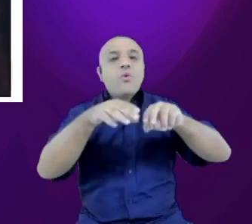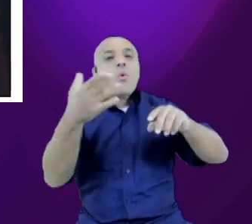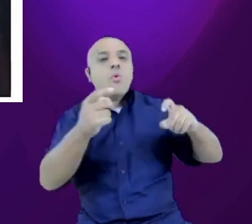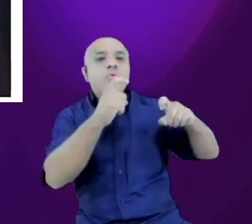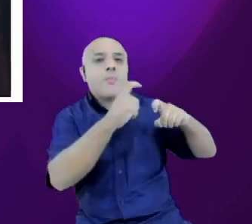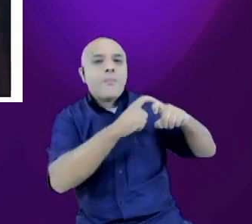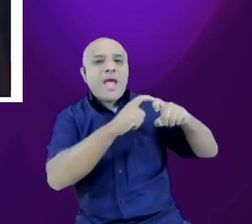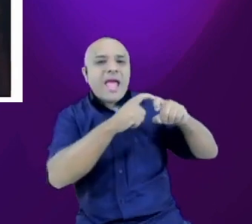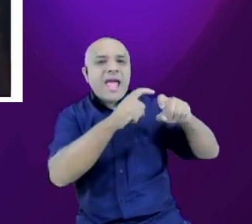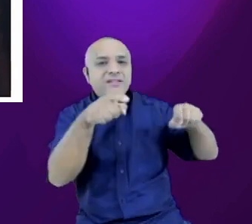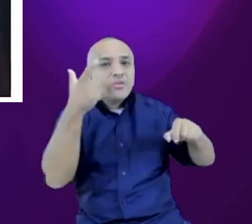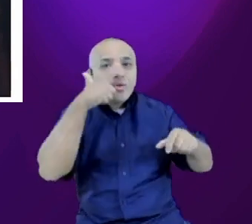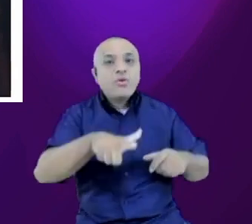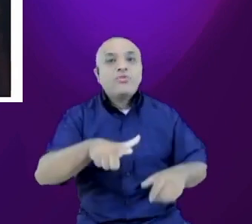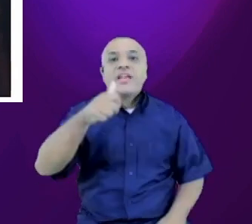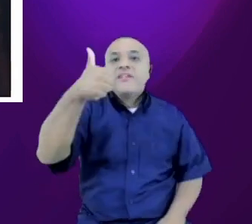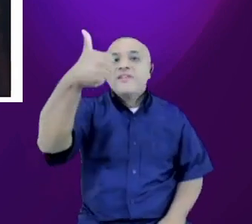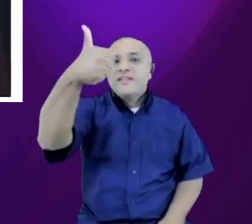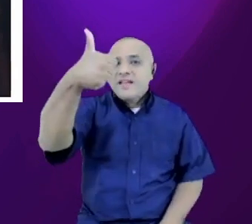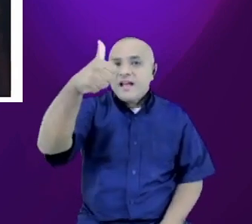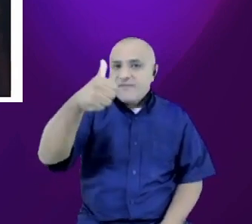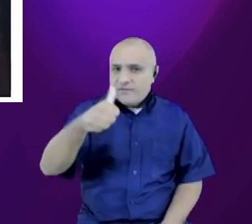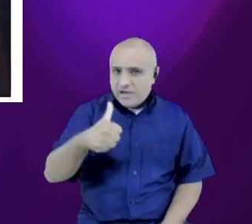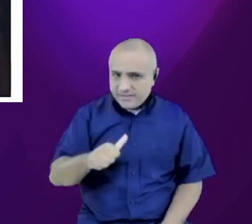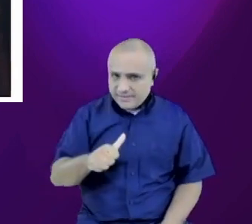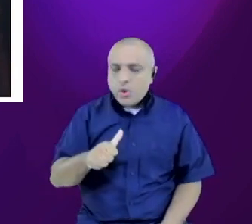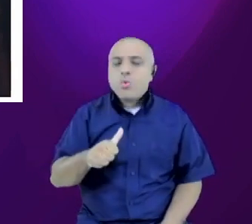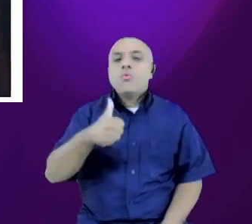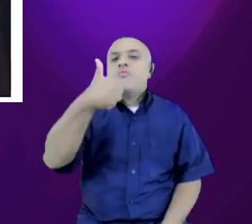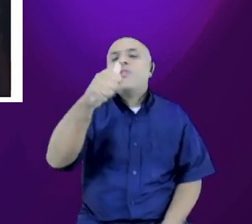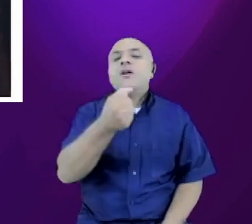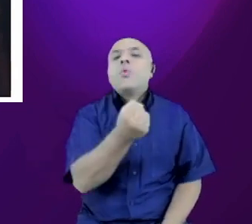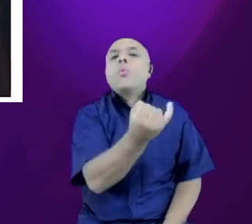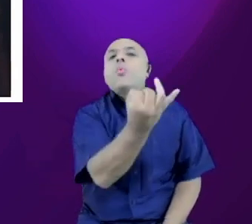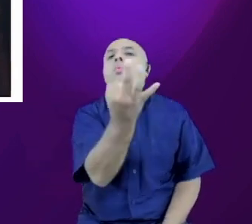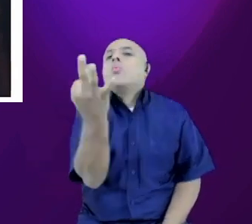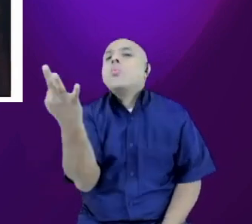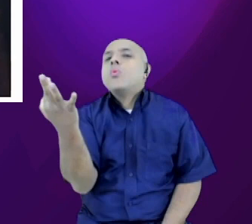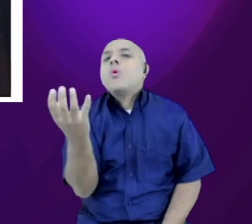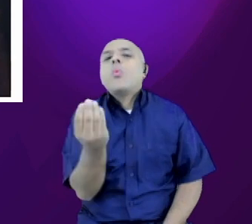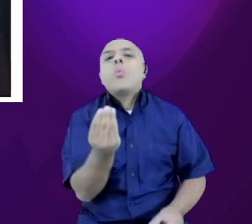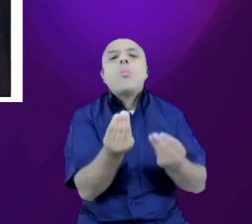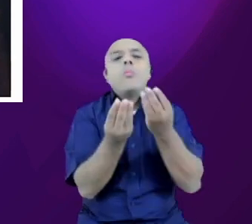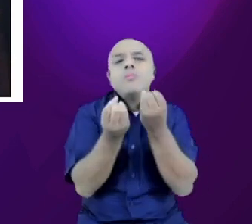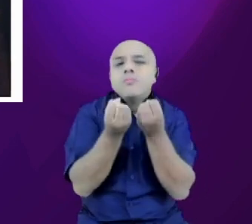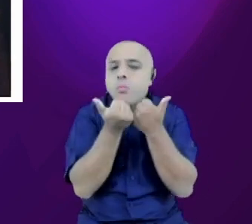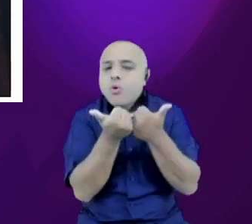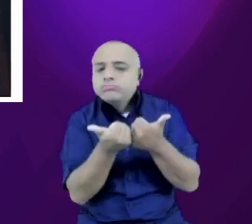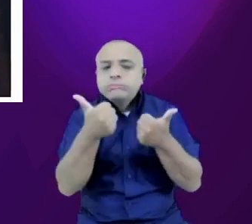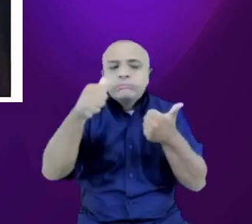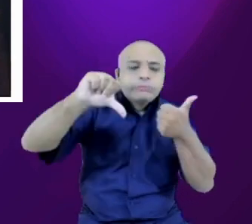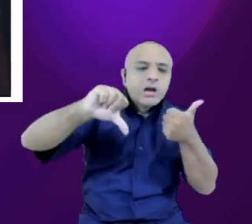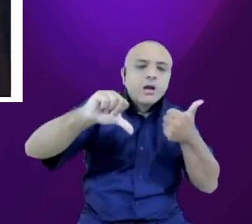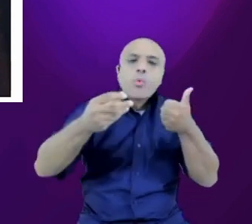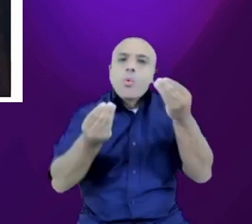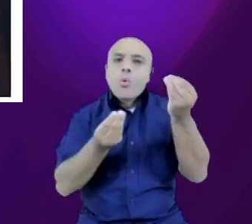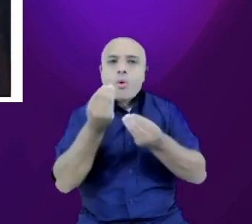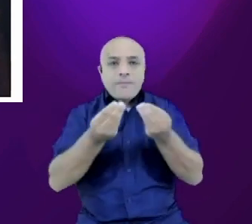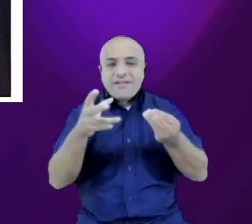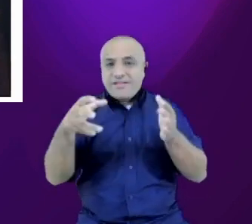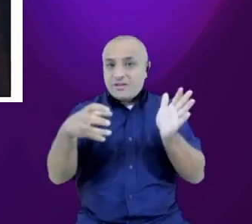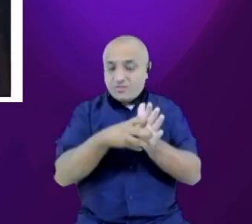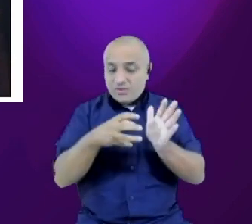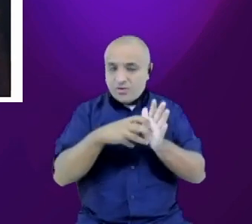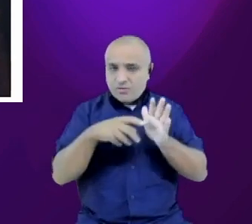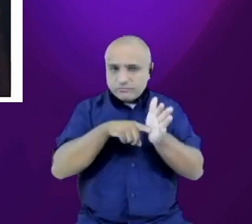A gente consegue fazer a avaliação quantitativa e qualitativa, não só morfológica,